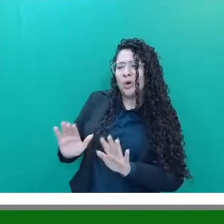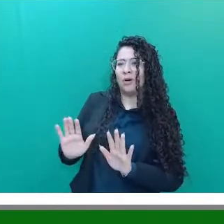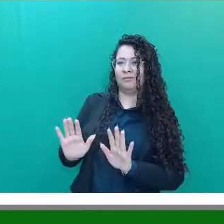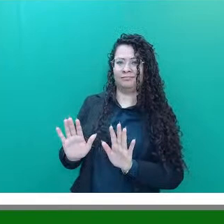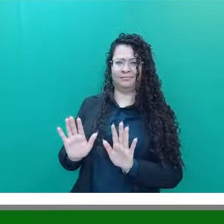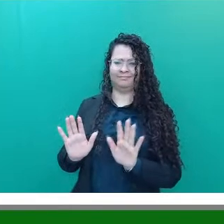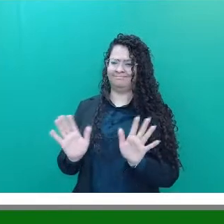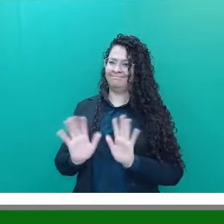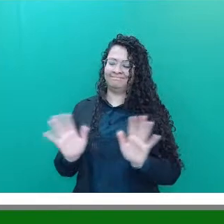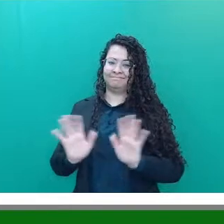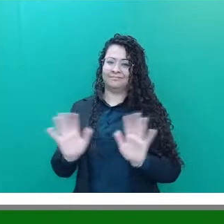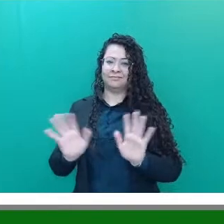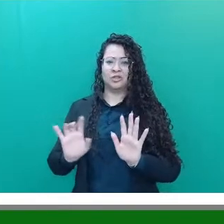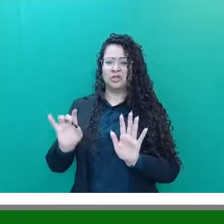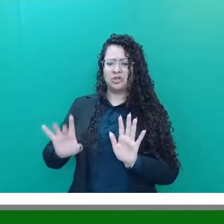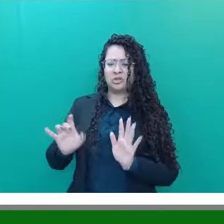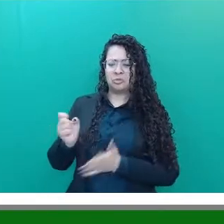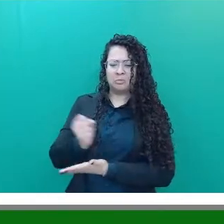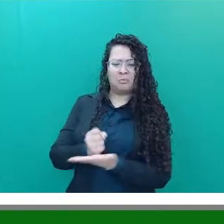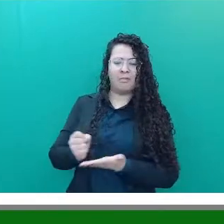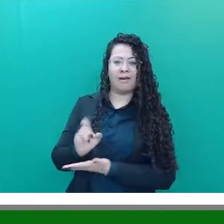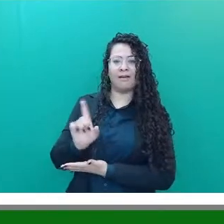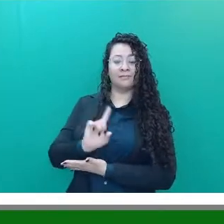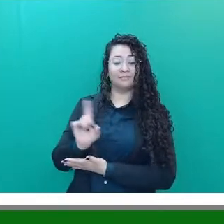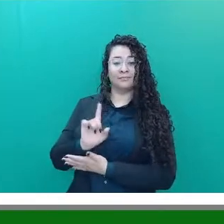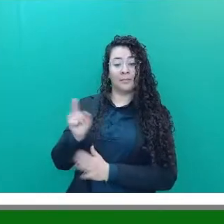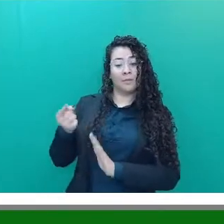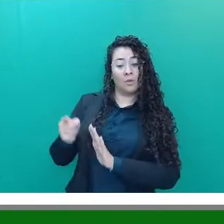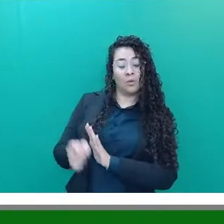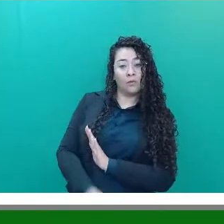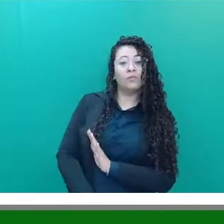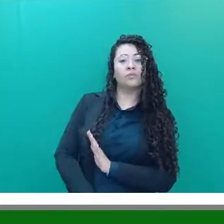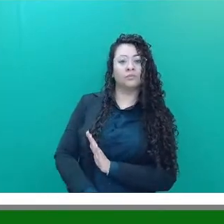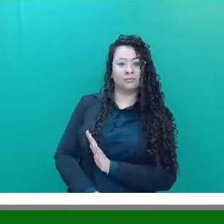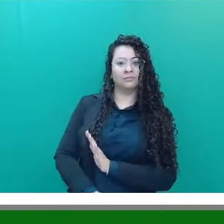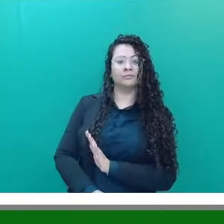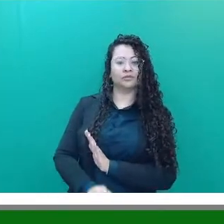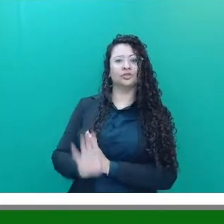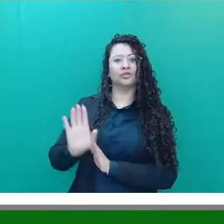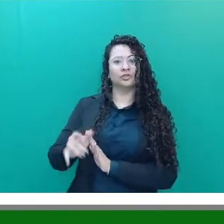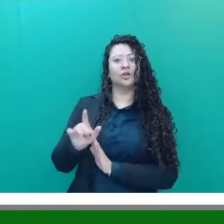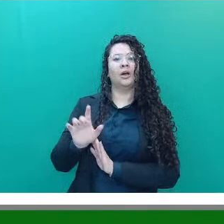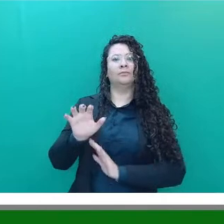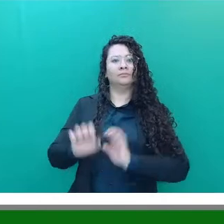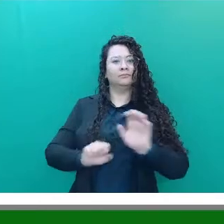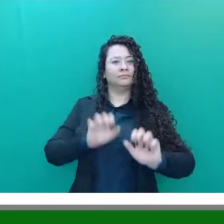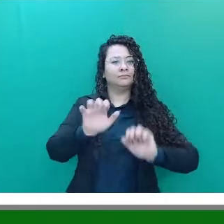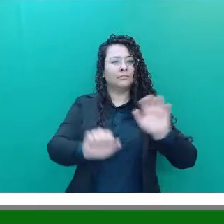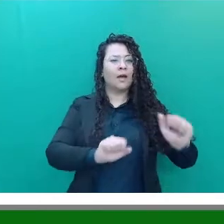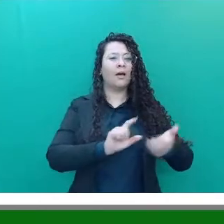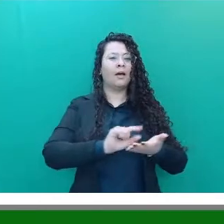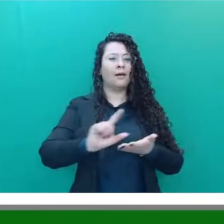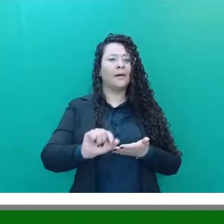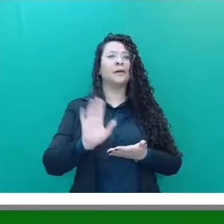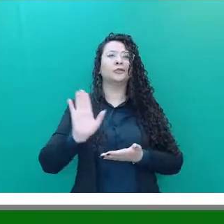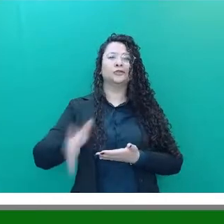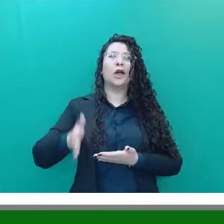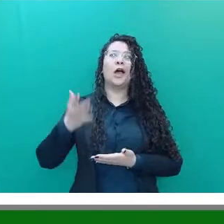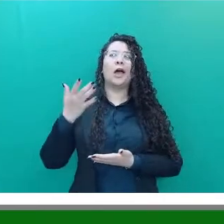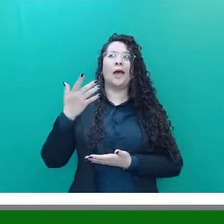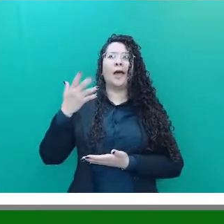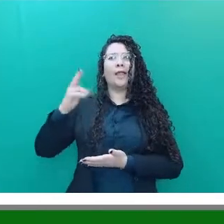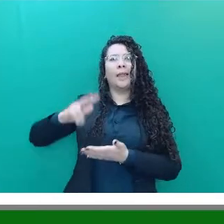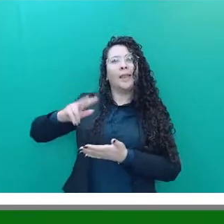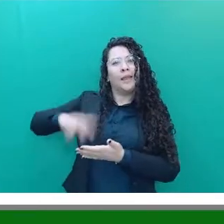forma naturalista, assim, selecionando os artigos que eu já conheço ou os autores que eu já li. Você faz isso com uma